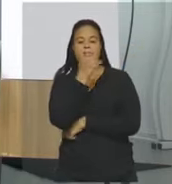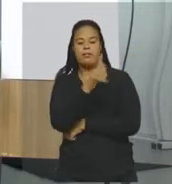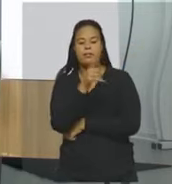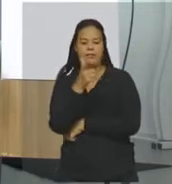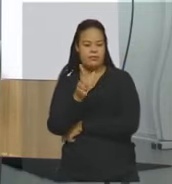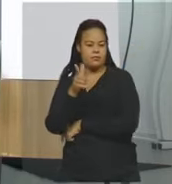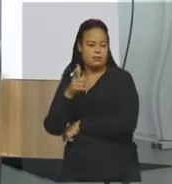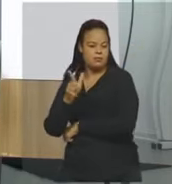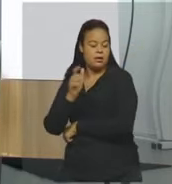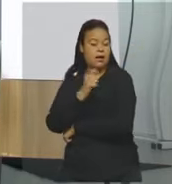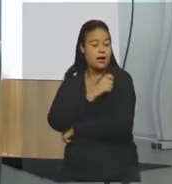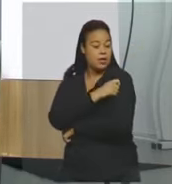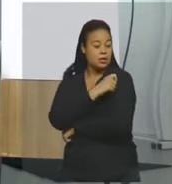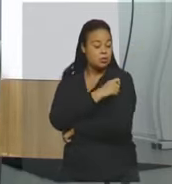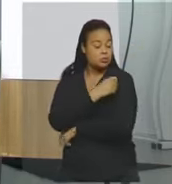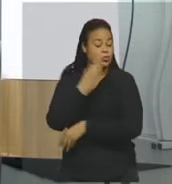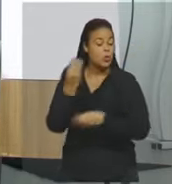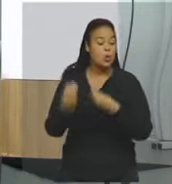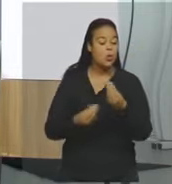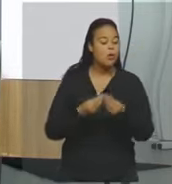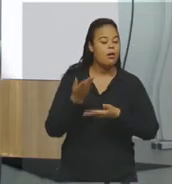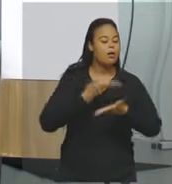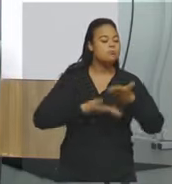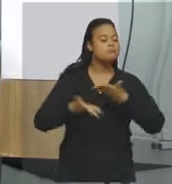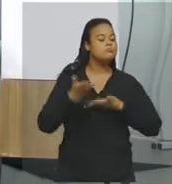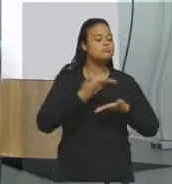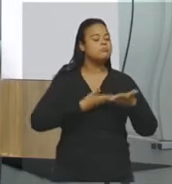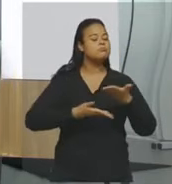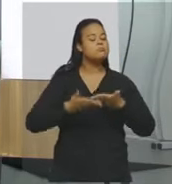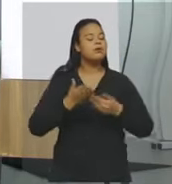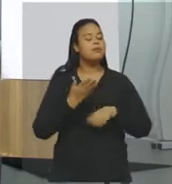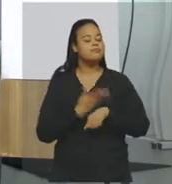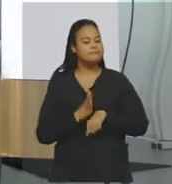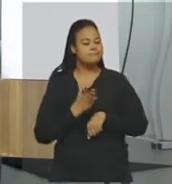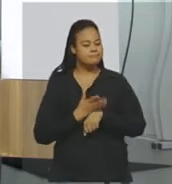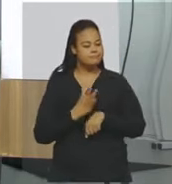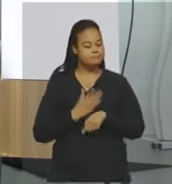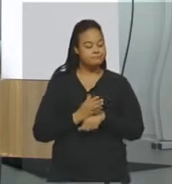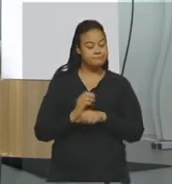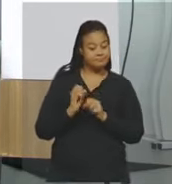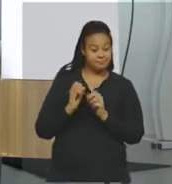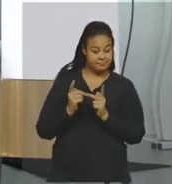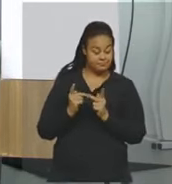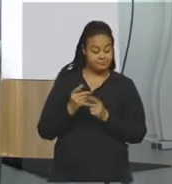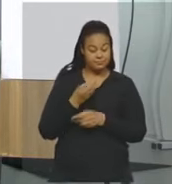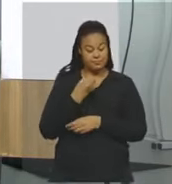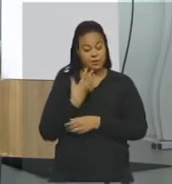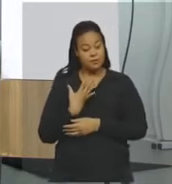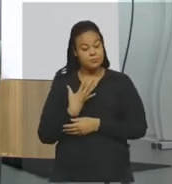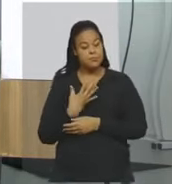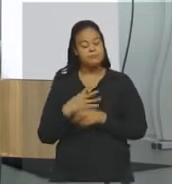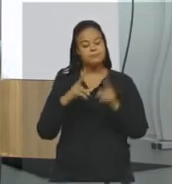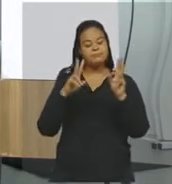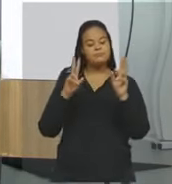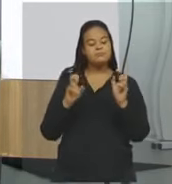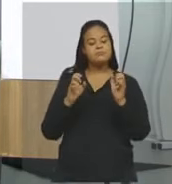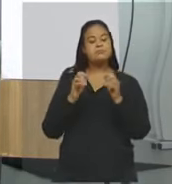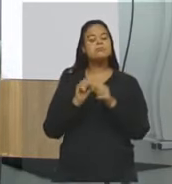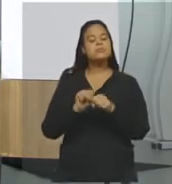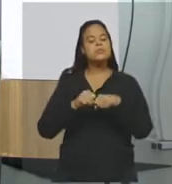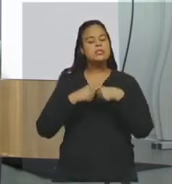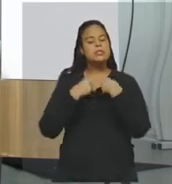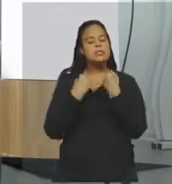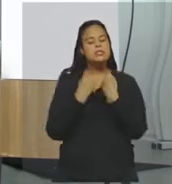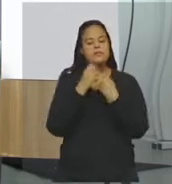verem, alunos, como que isso funciona na prática, ok? Bom, a definição de potência, pegando